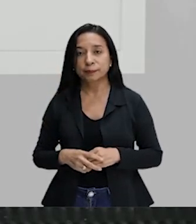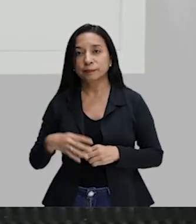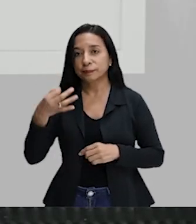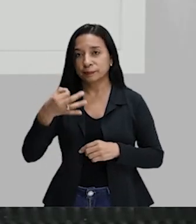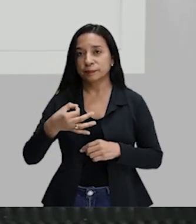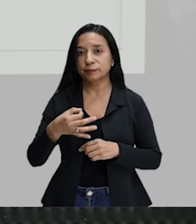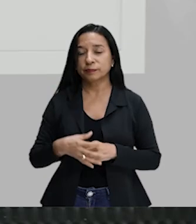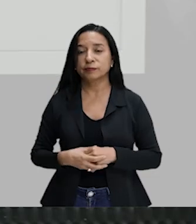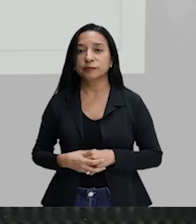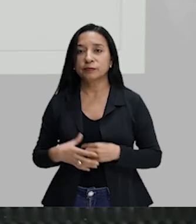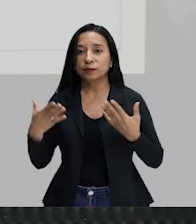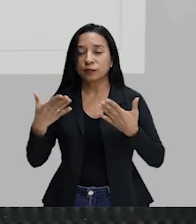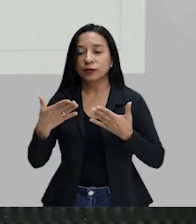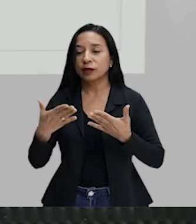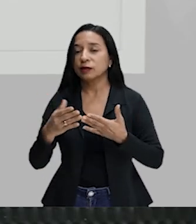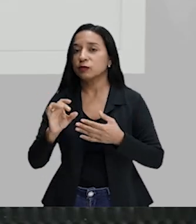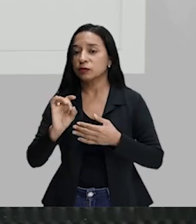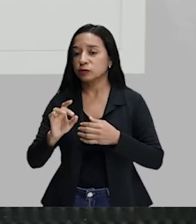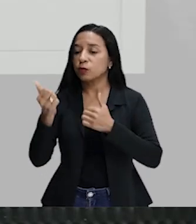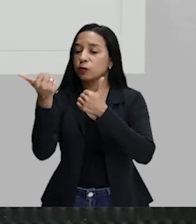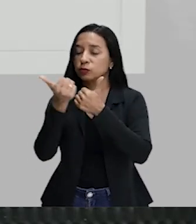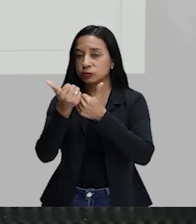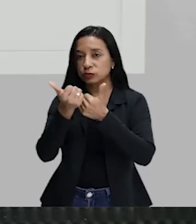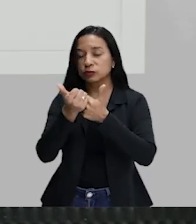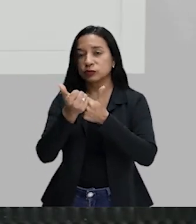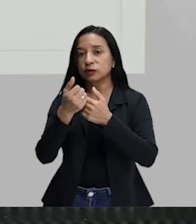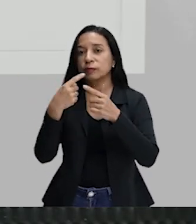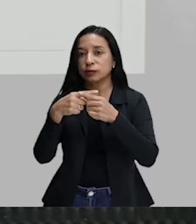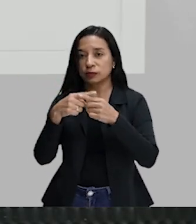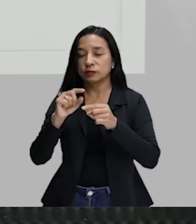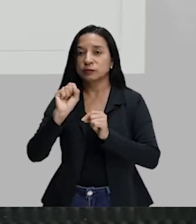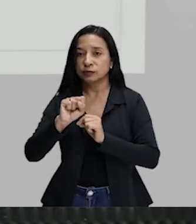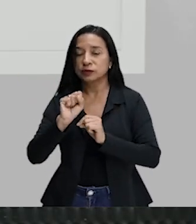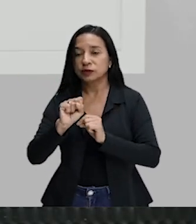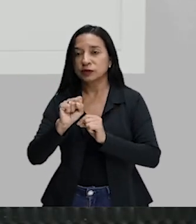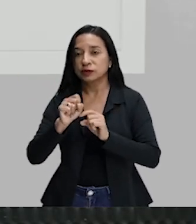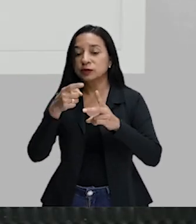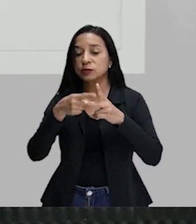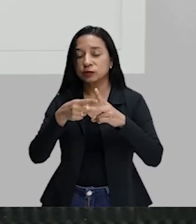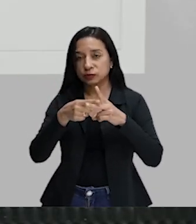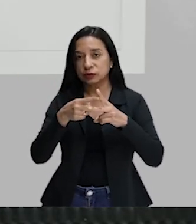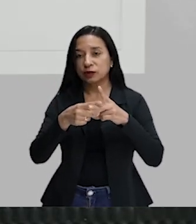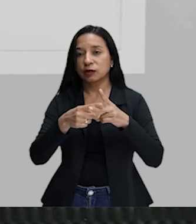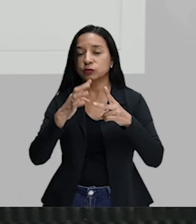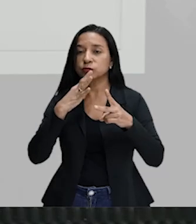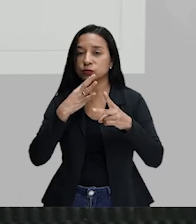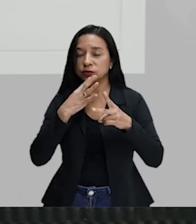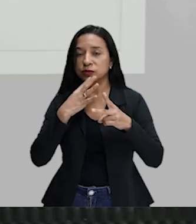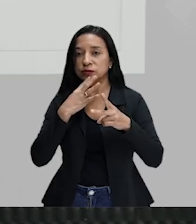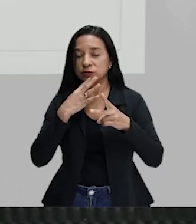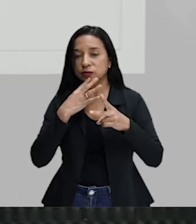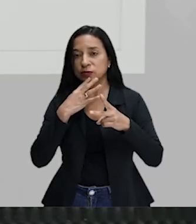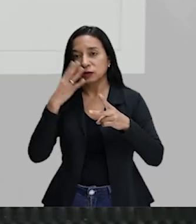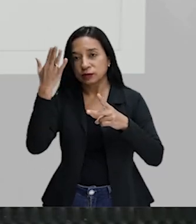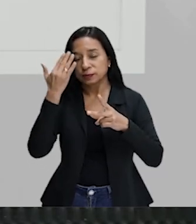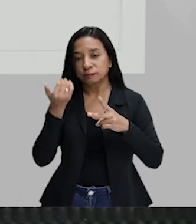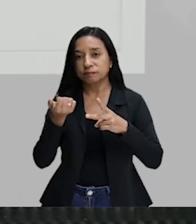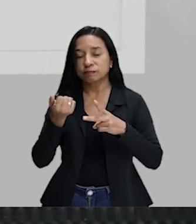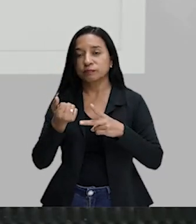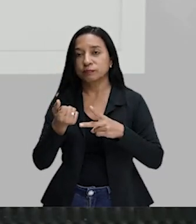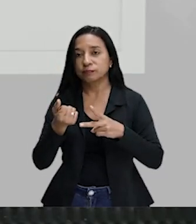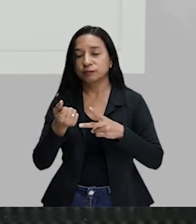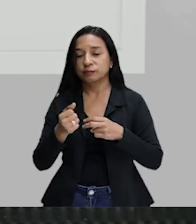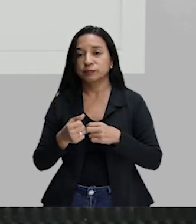Certinho? E agora a gente vai só substituir, porque agora sim, esses arcos são conhecidos. Esse a gente sabe, esse a gente tem